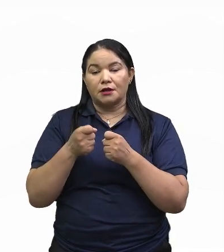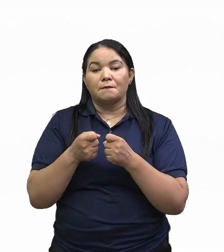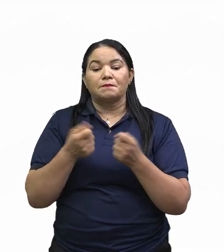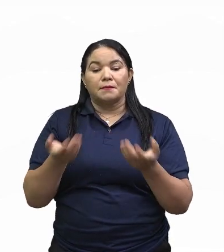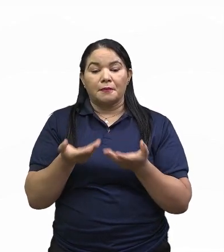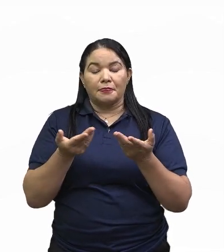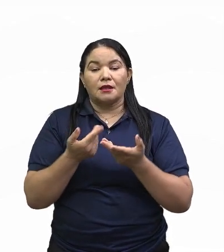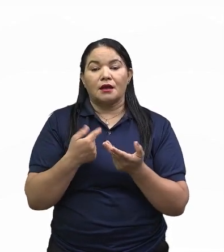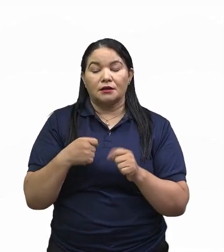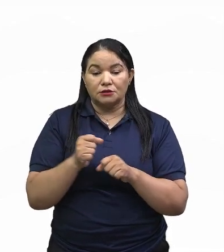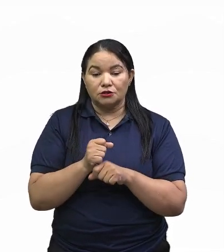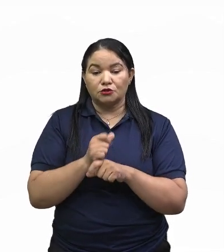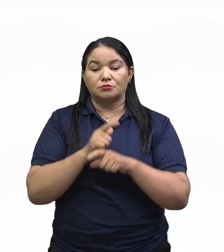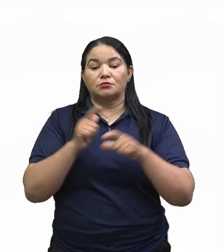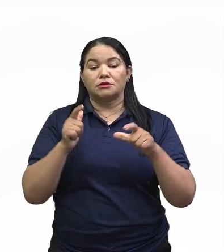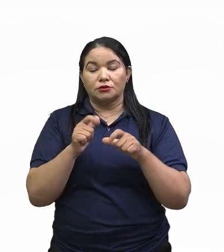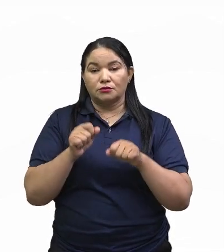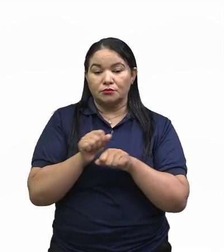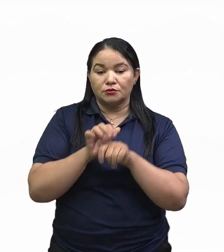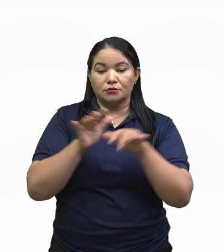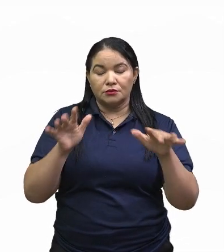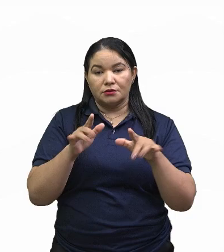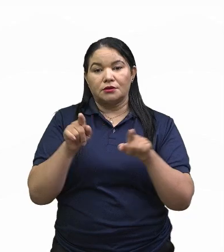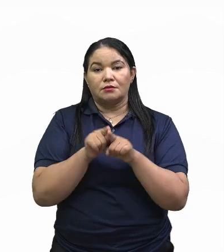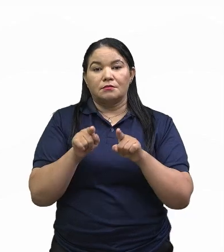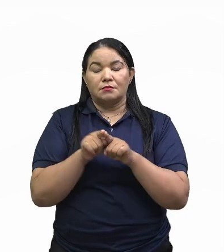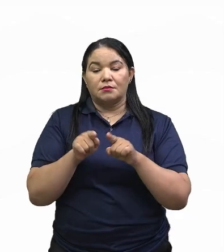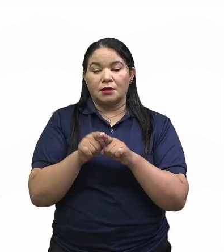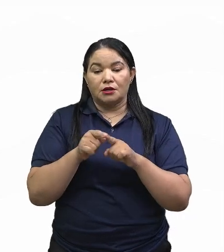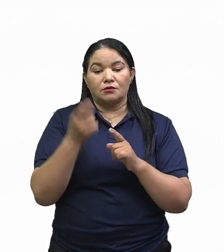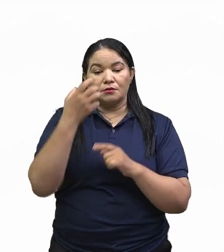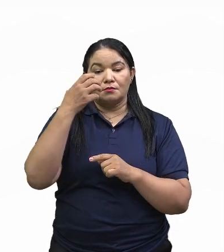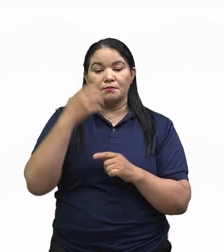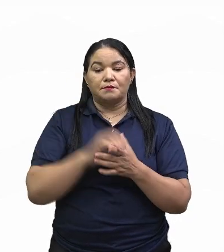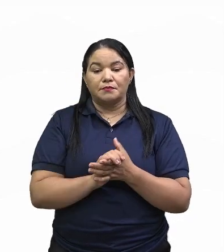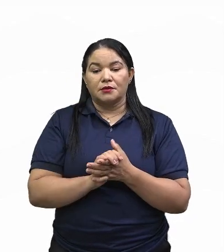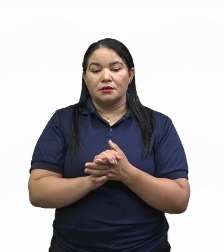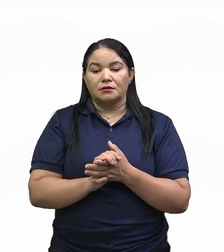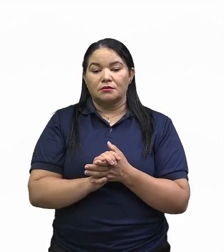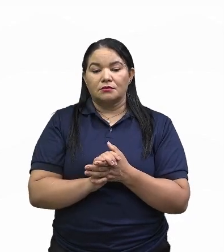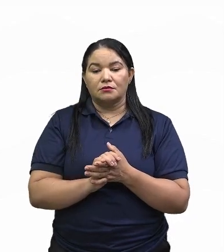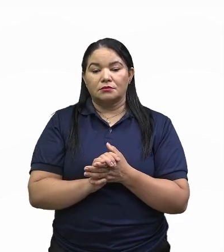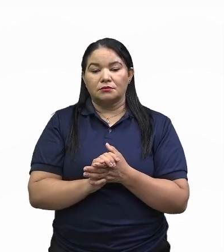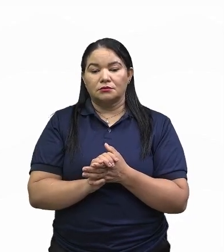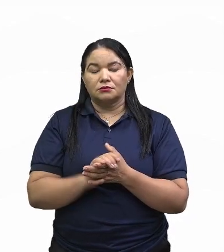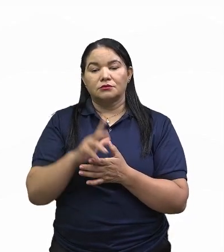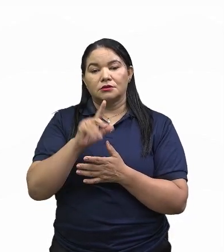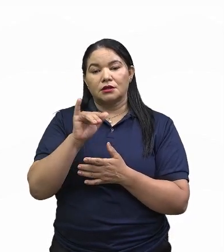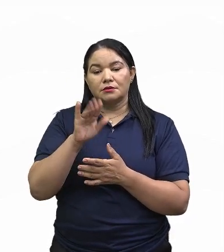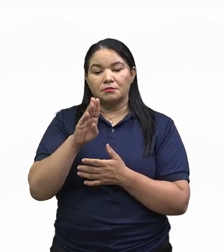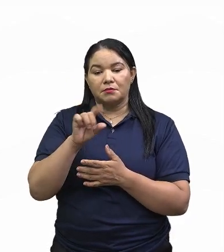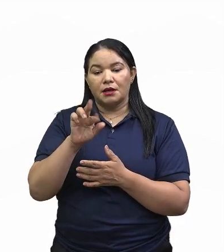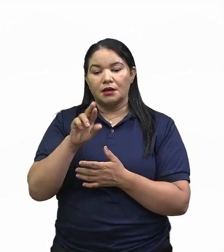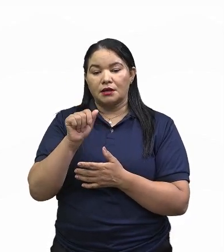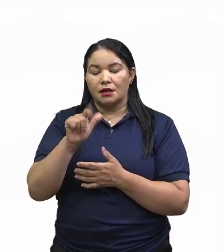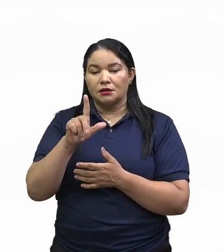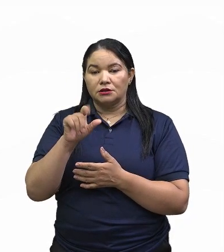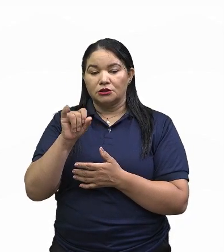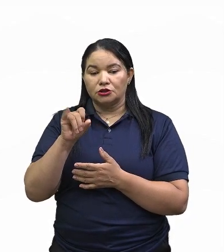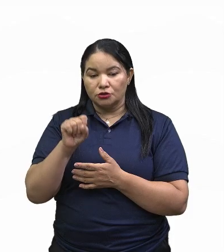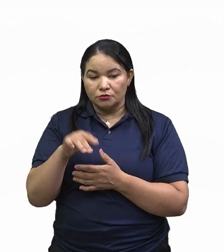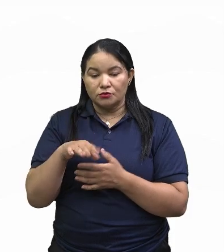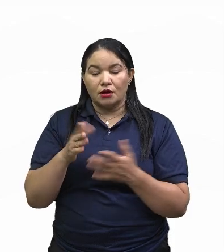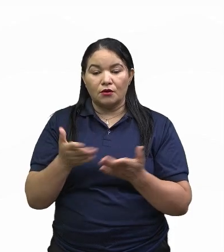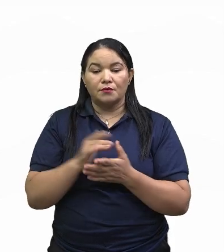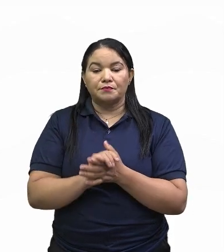haver a expansão do liberalismo. Então, a gente já vai observando que o mercantilismo vai ficando de lado